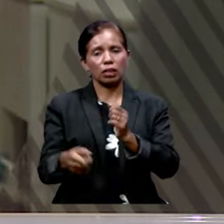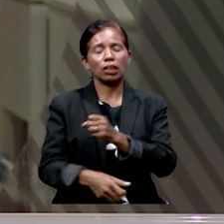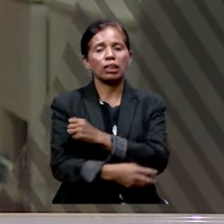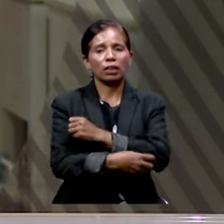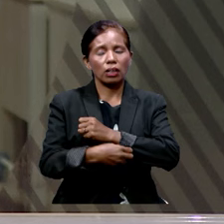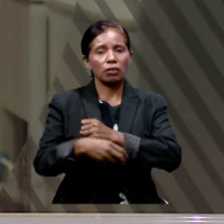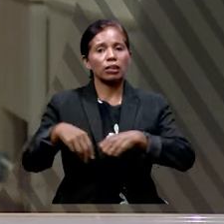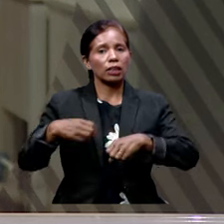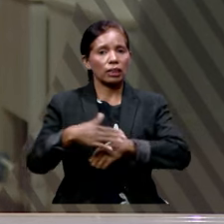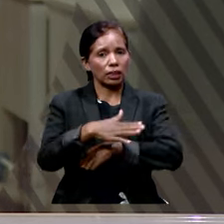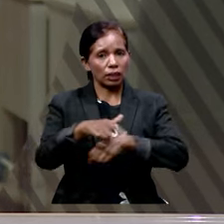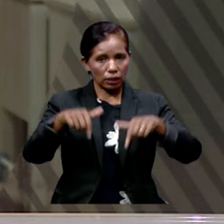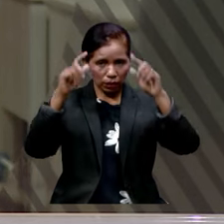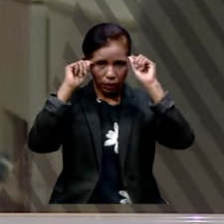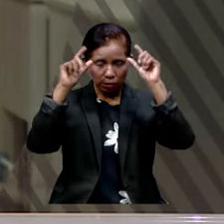Tasi Timor.